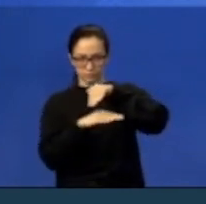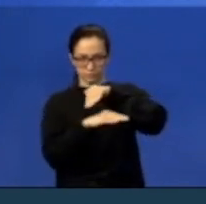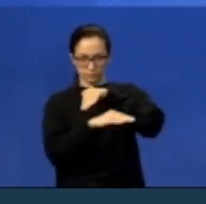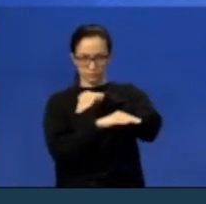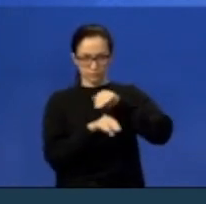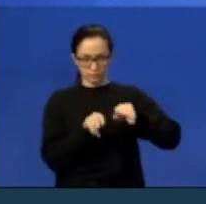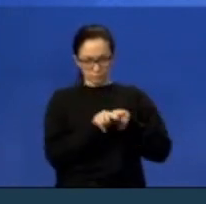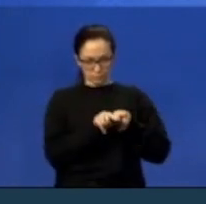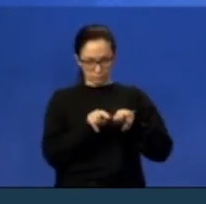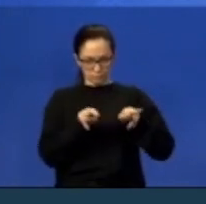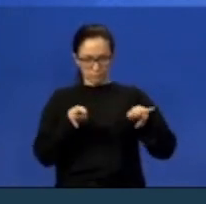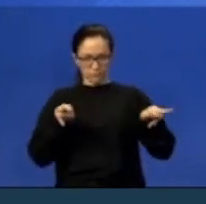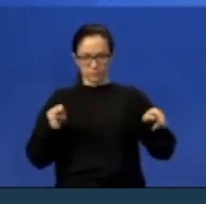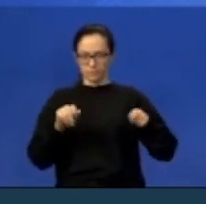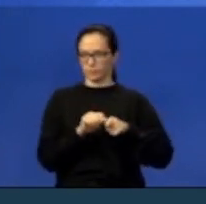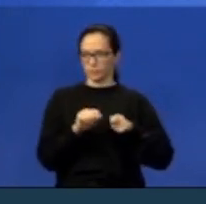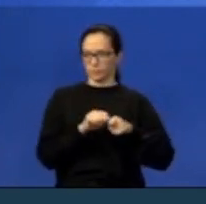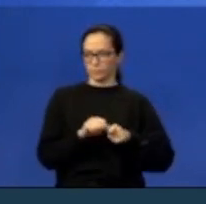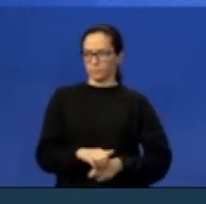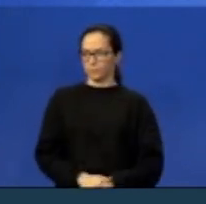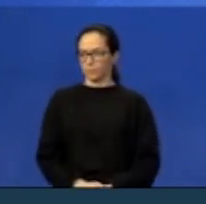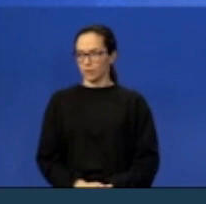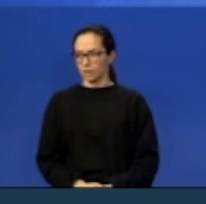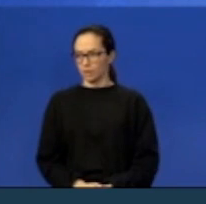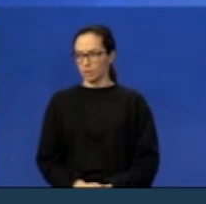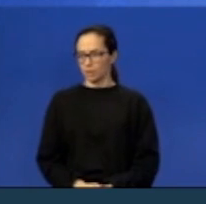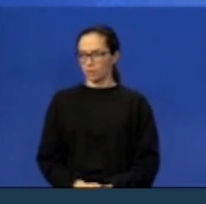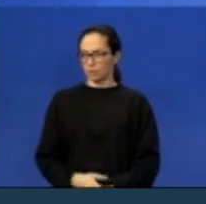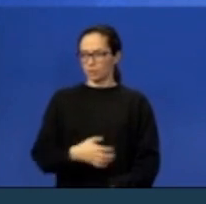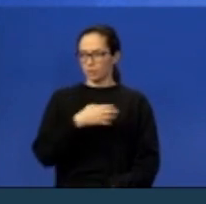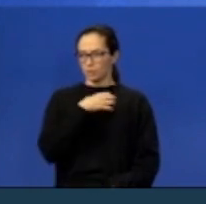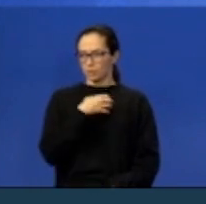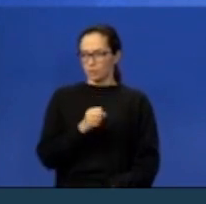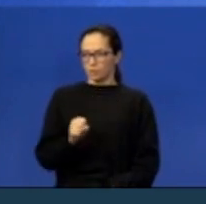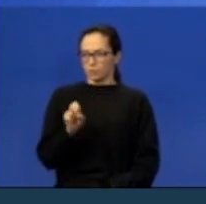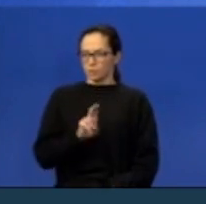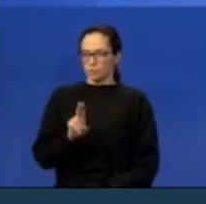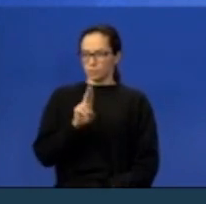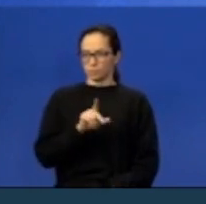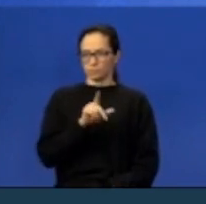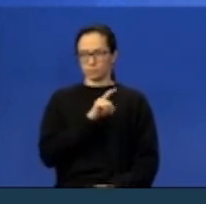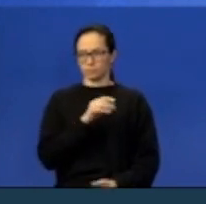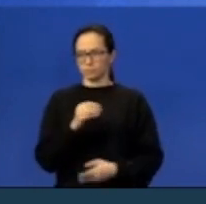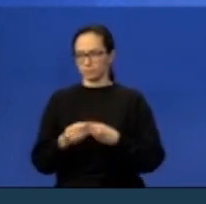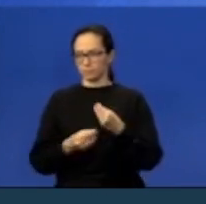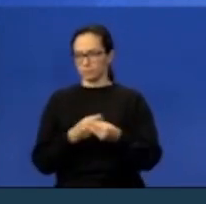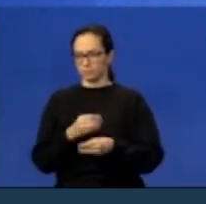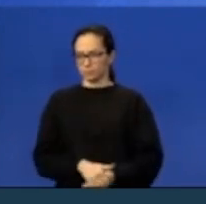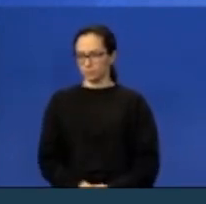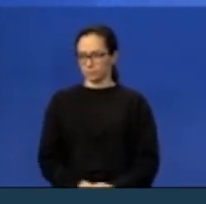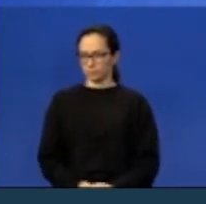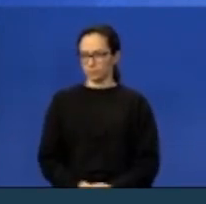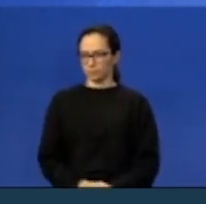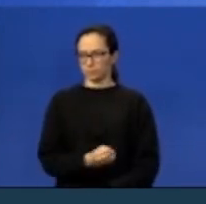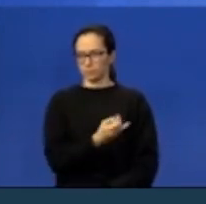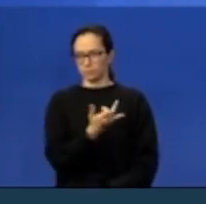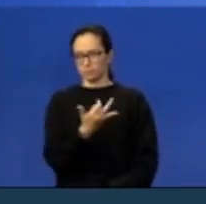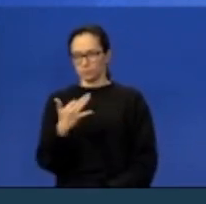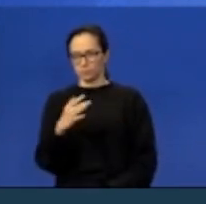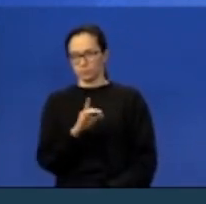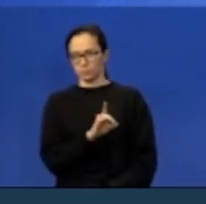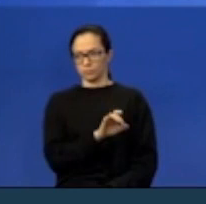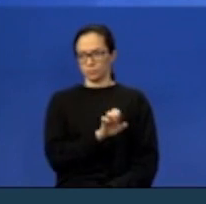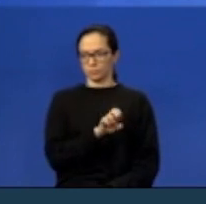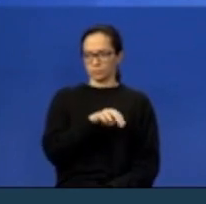a ultrassonografia, ela tem uma terminologia que ela também é usada. Então, o termo utilizado é a densidade. Essa